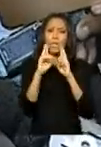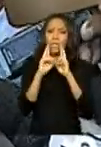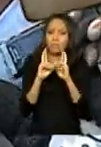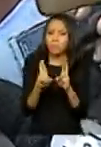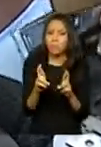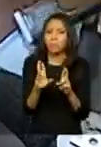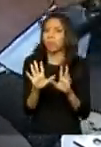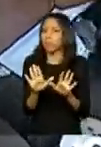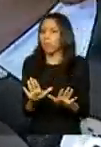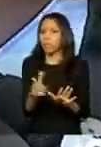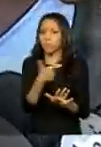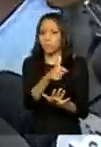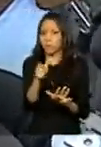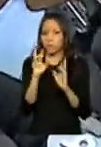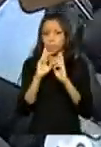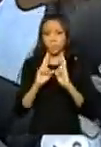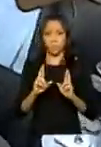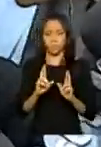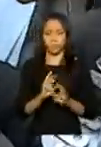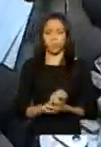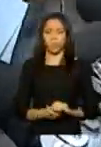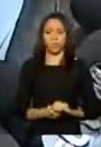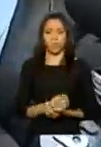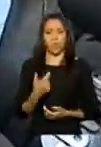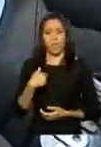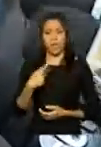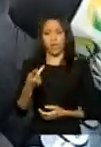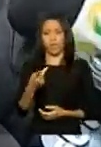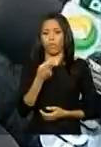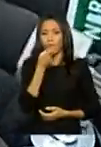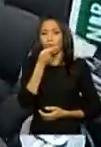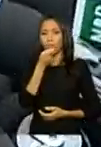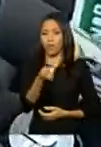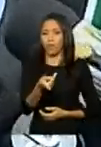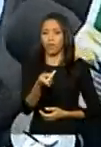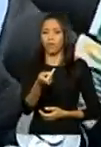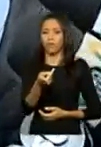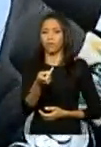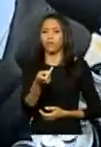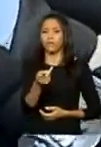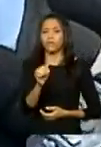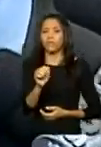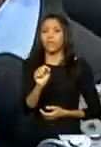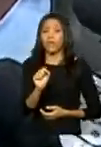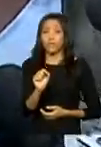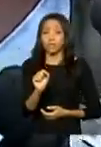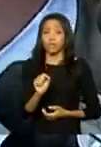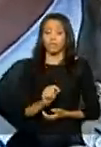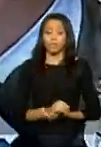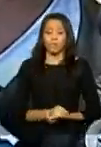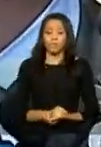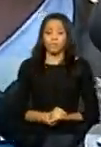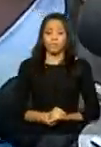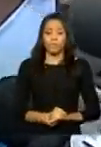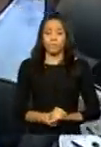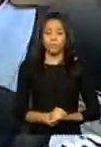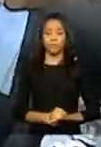verdade ela garante respeito. Que não há irregularidade? Não, eu não estou garantindo, quem está examinando é a CGU. Mas ela fala que ela queria tirar em Deus, e quem?